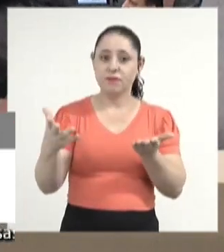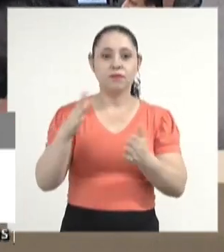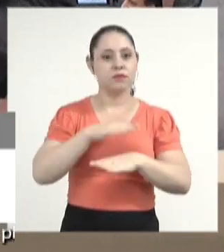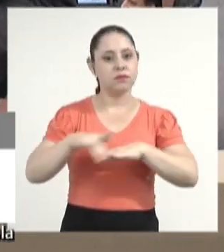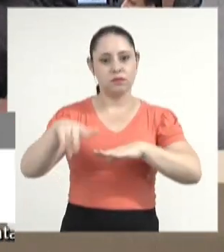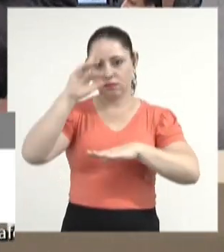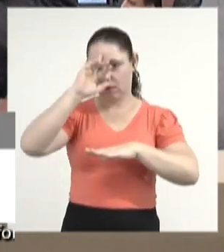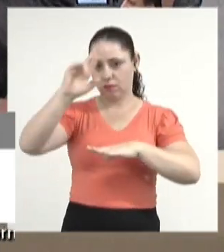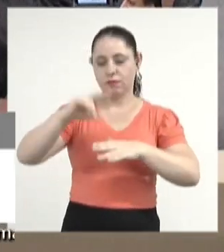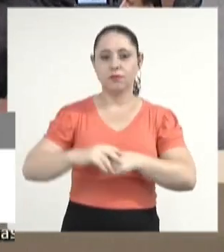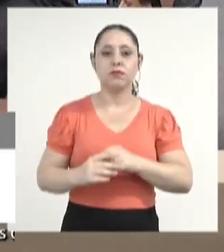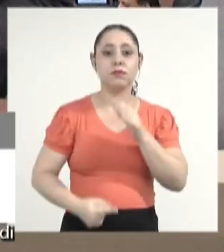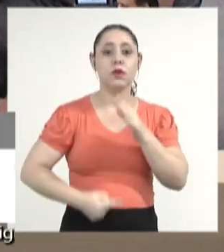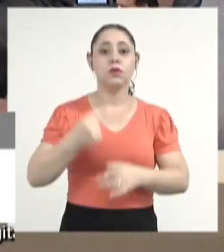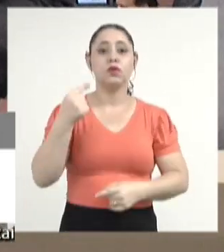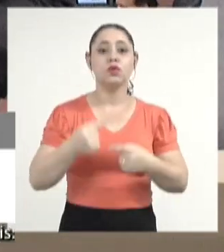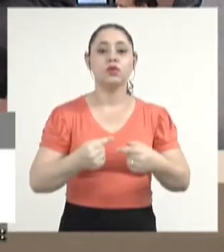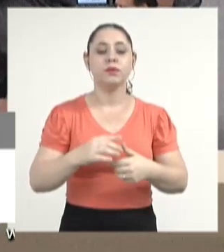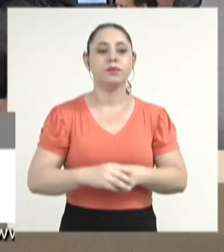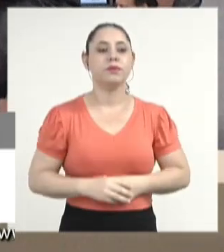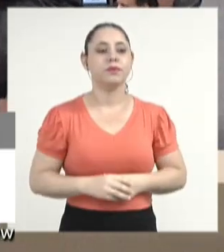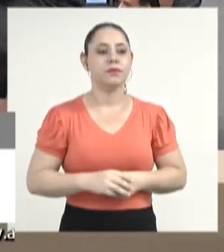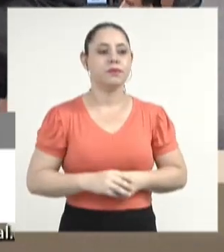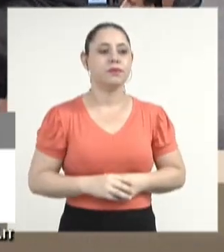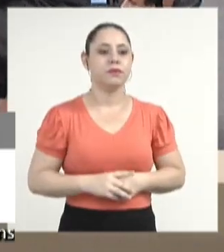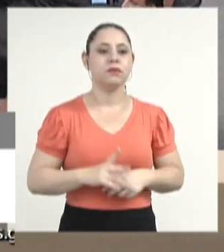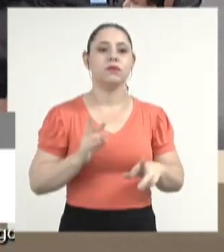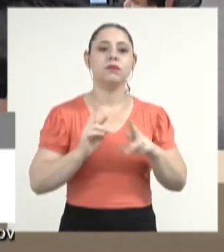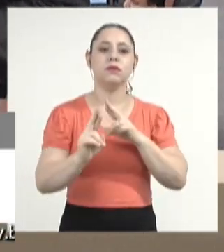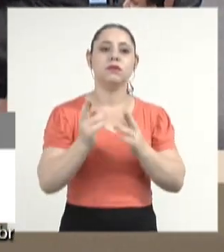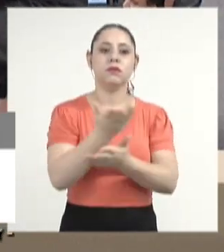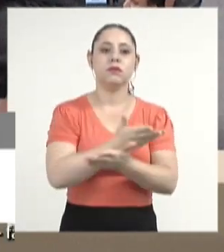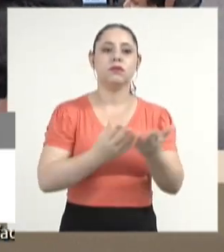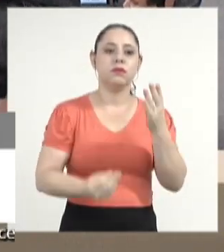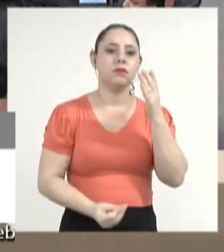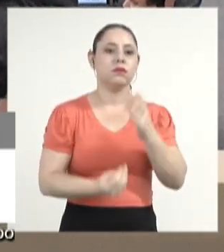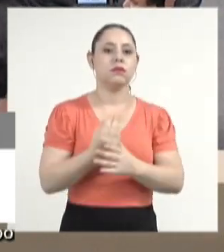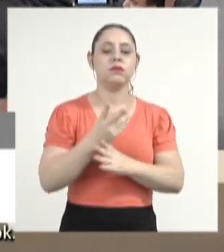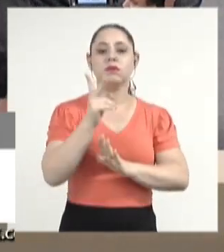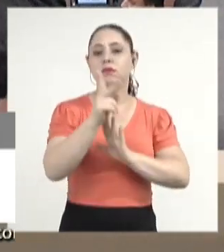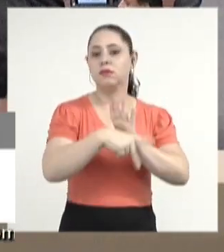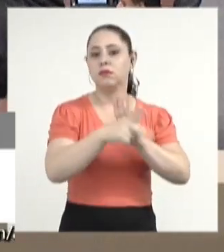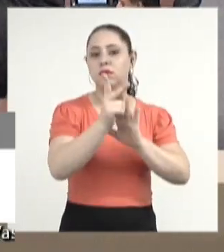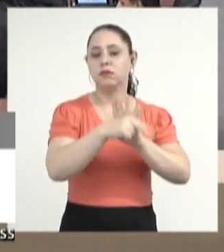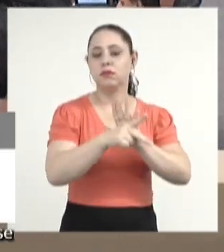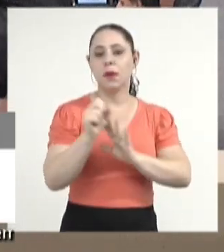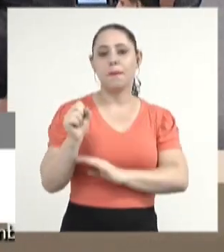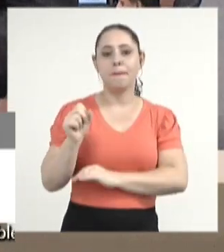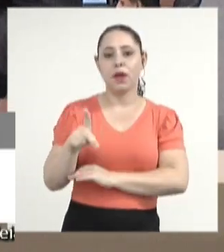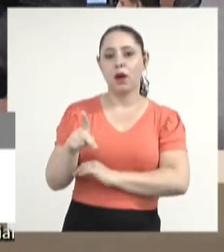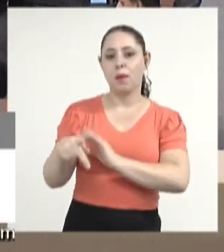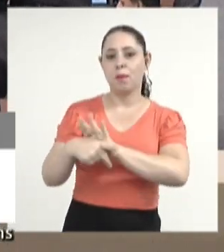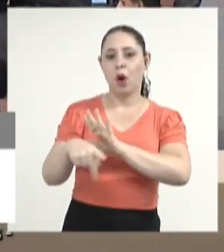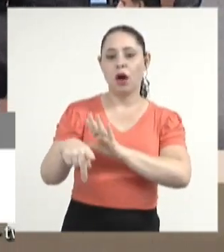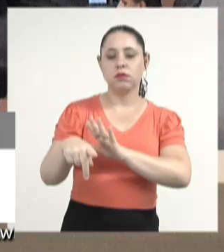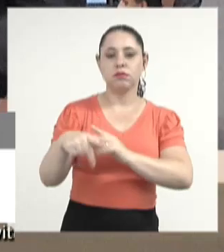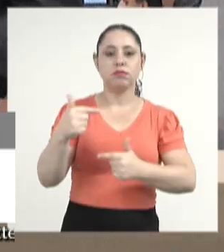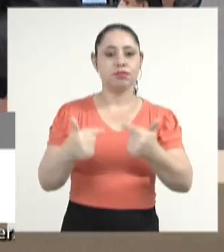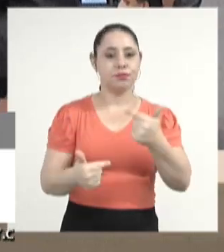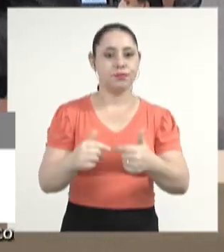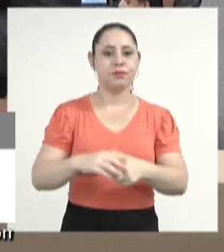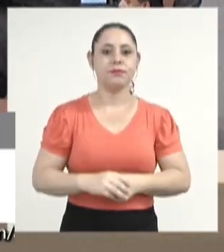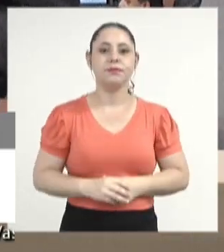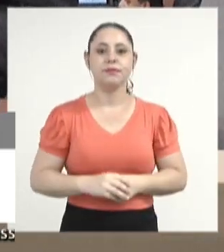mesa diretora, em primeira discussão, que é com relação à instituição de plano de previdência a agentes